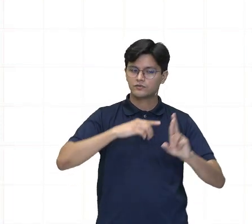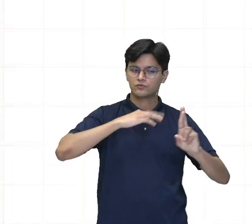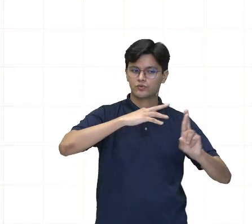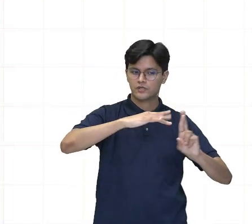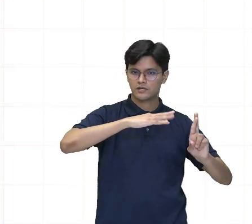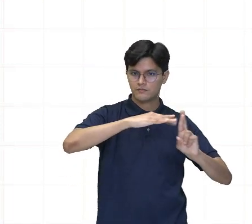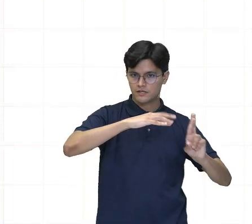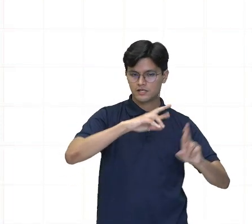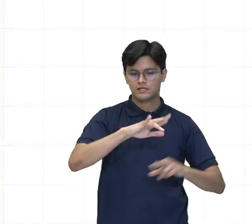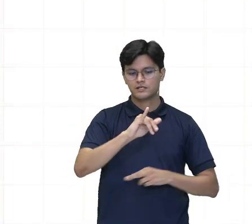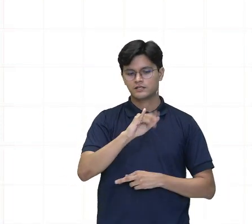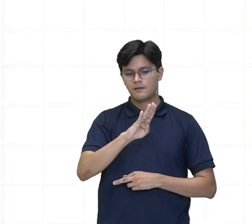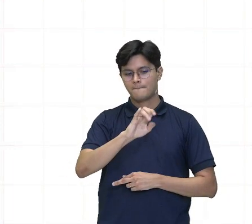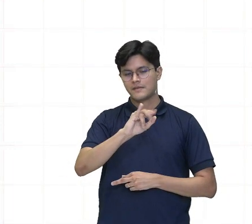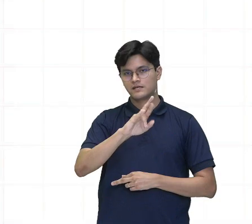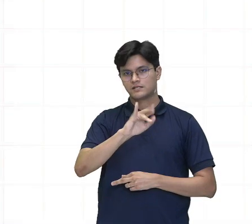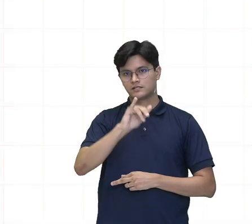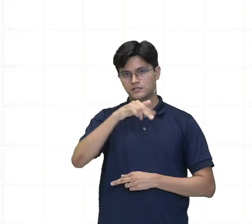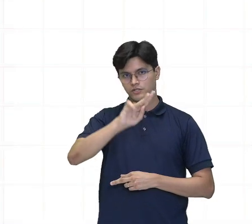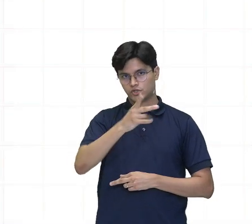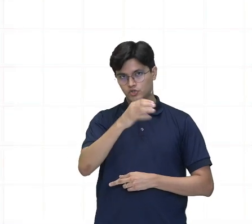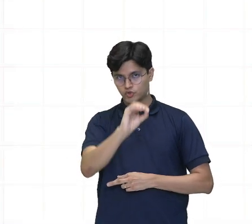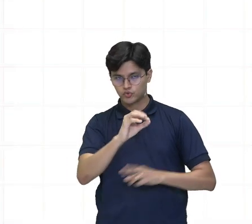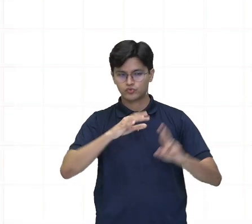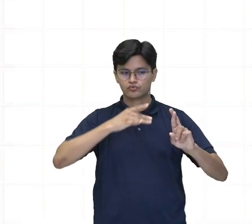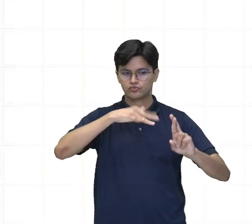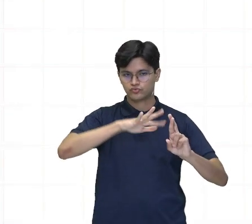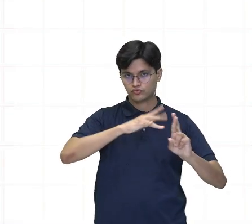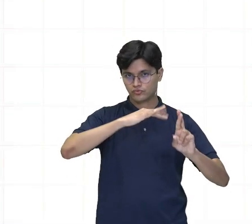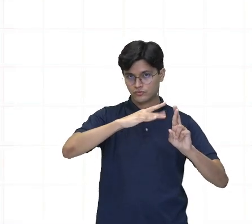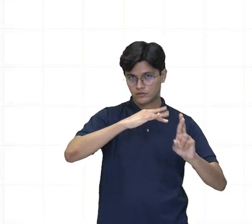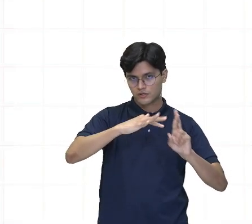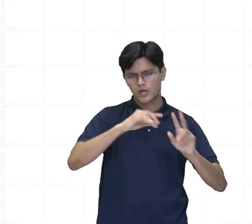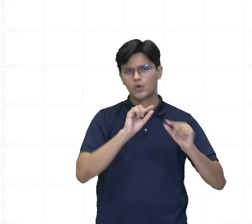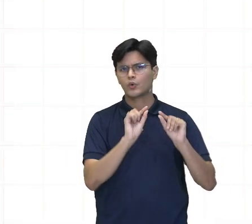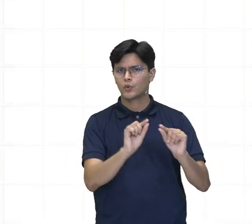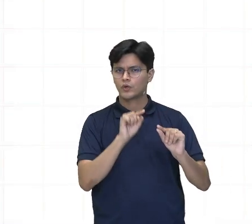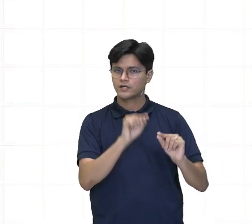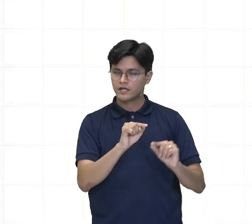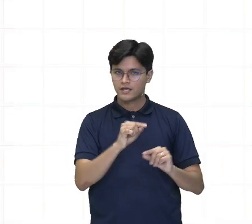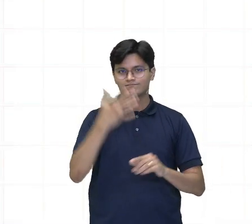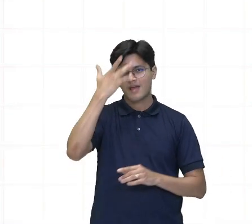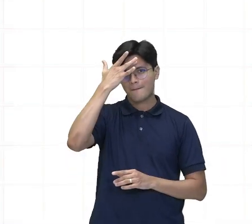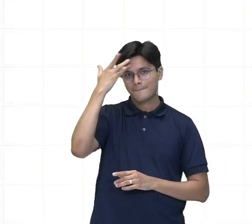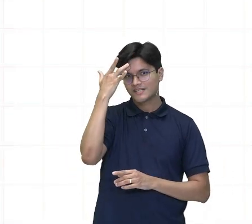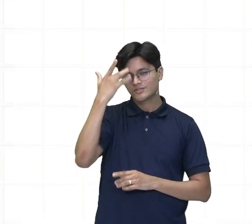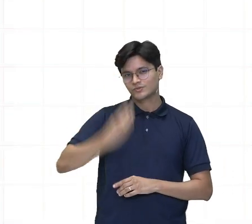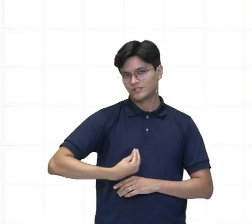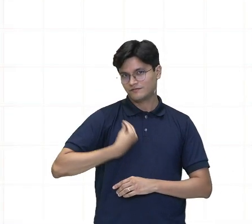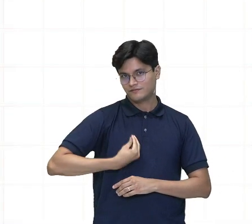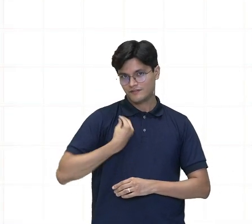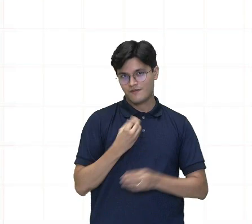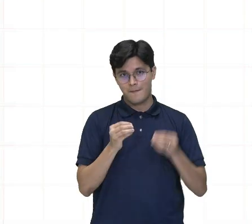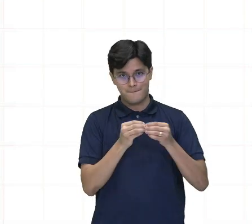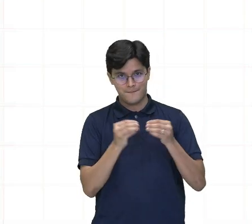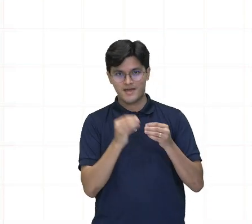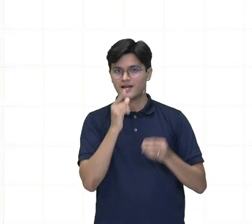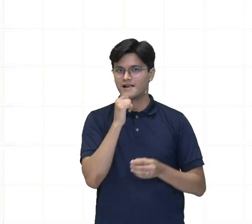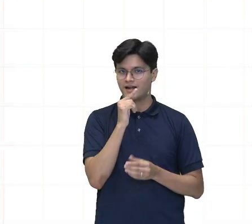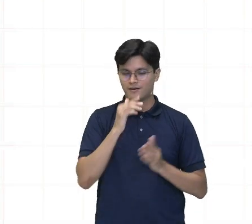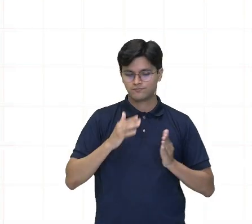são os ribeirinhos, professora? Só para a gente relembrar. Os ribeirinhos são aquelas pessoas que moram às margens dos